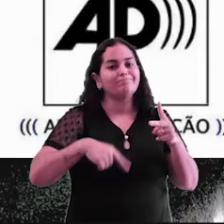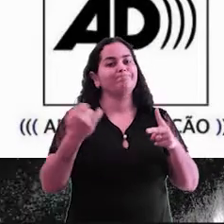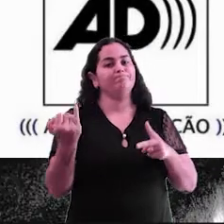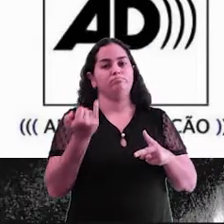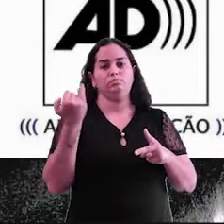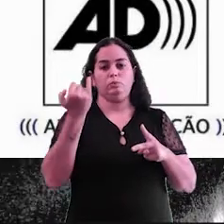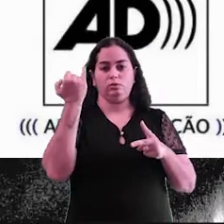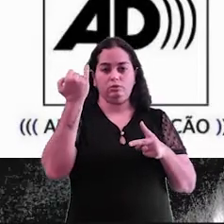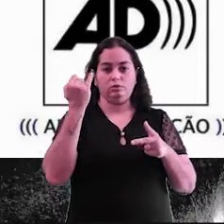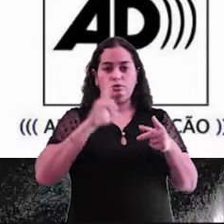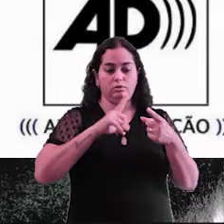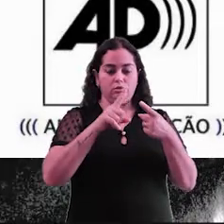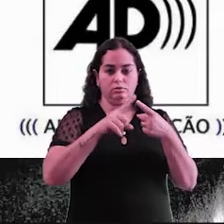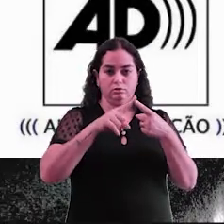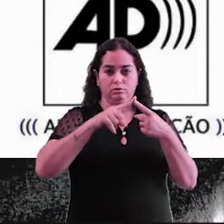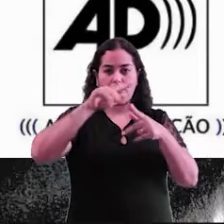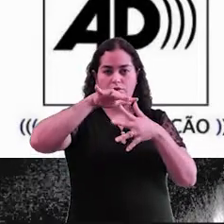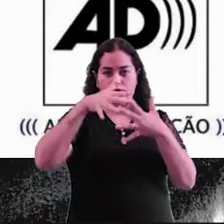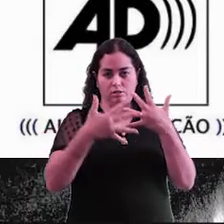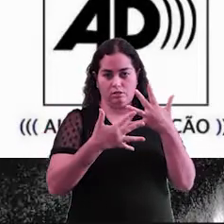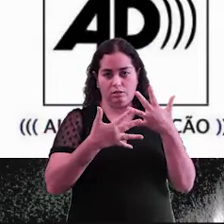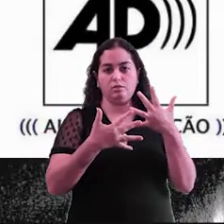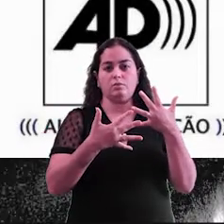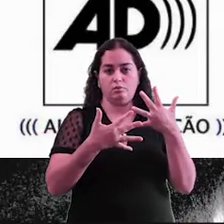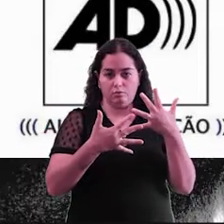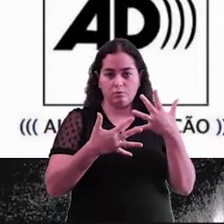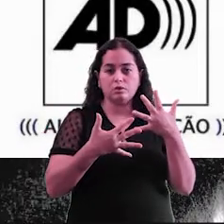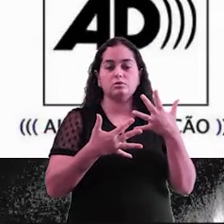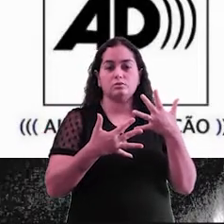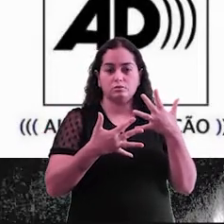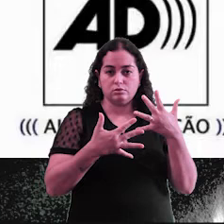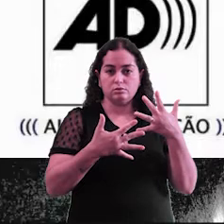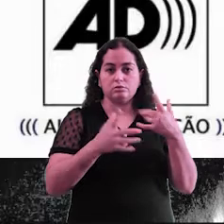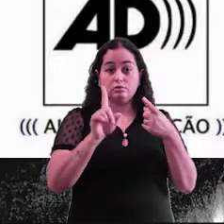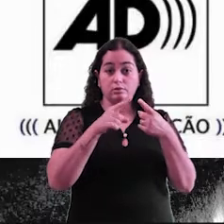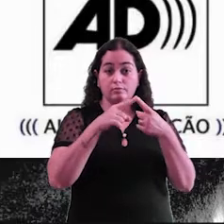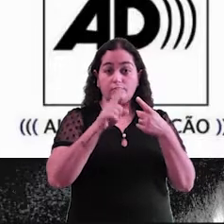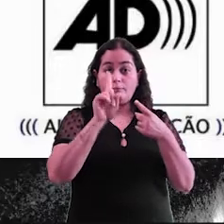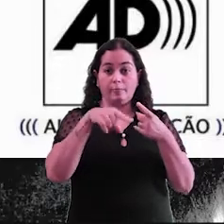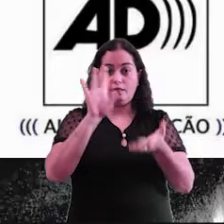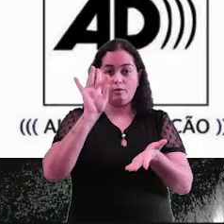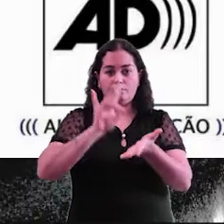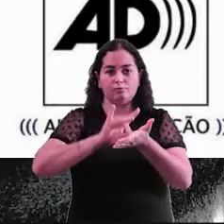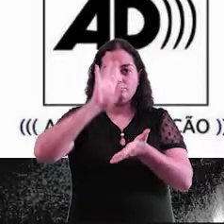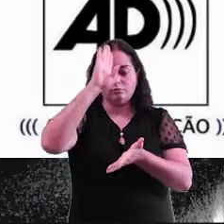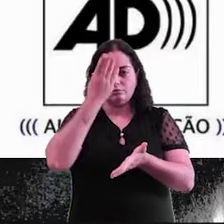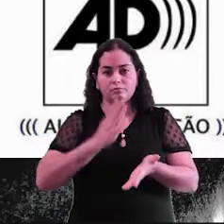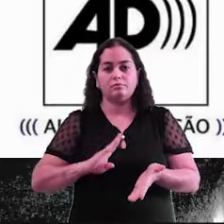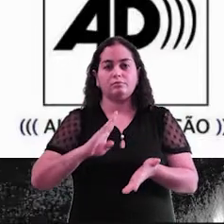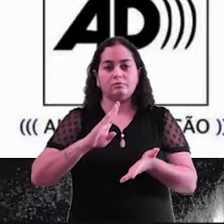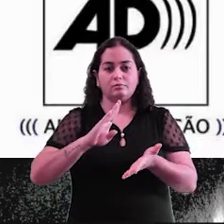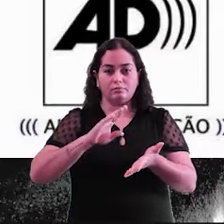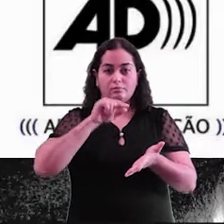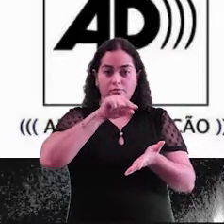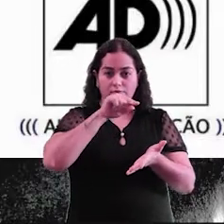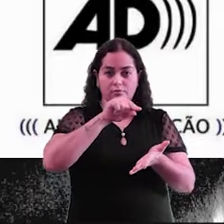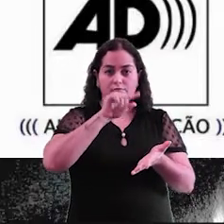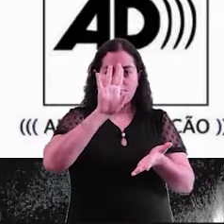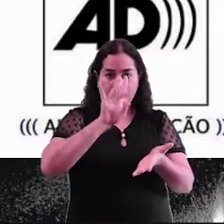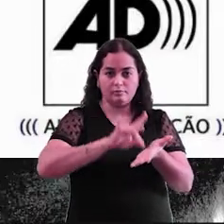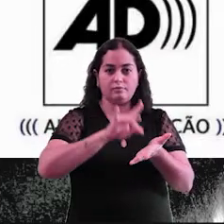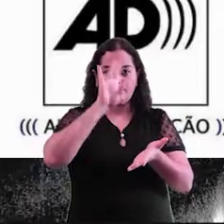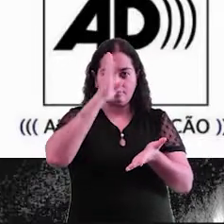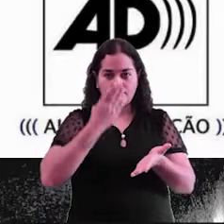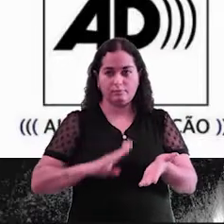língua oficial do Brasil, é a língua oficial brasileira, utilizada pela população surda, que tem, não só a